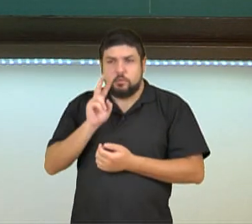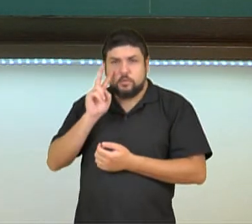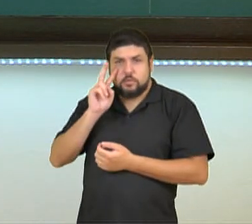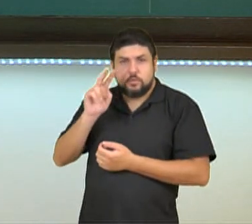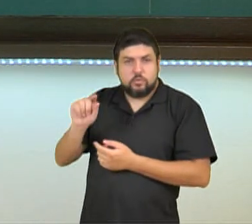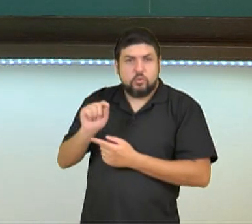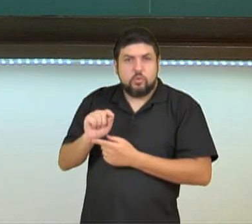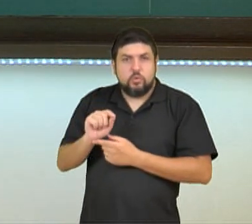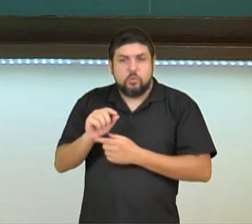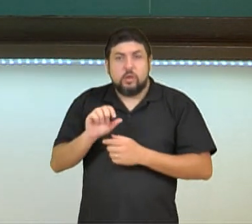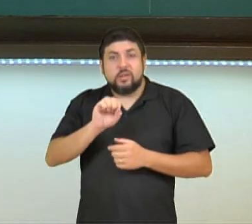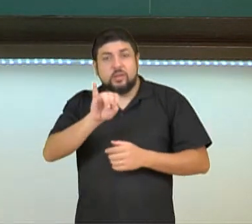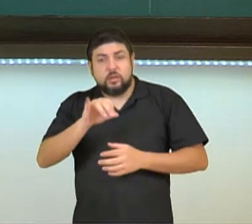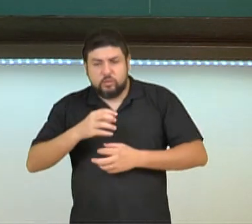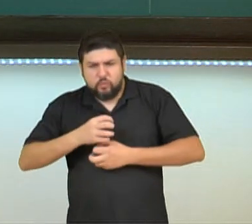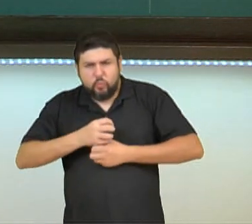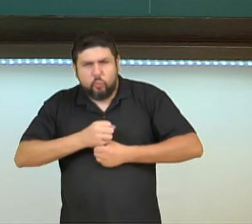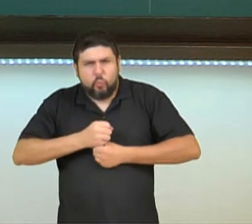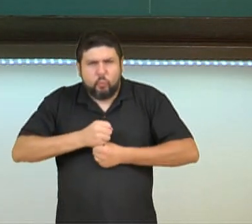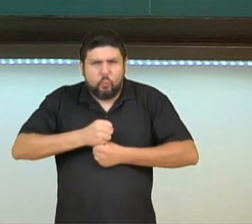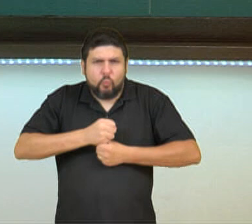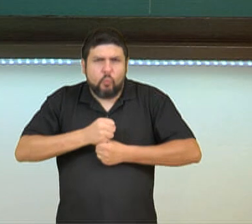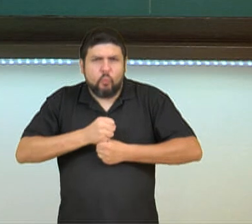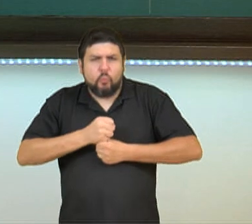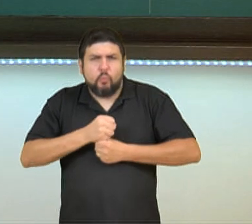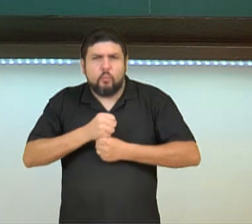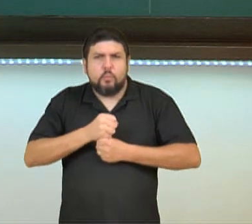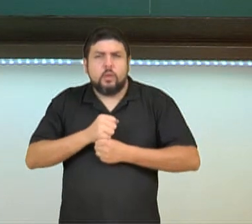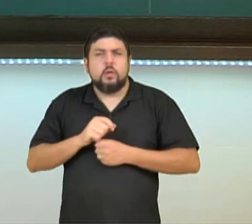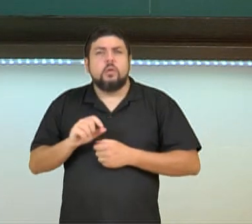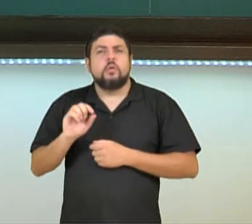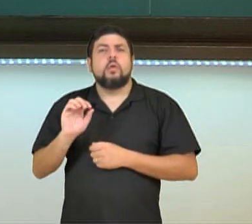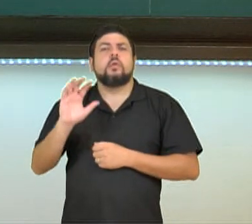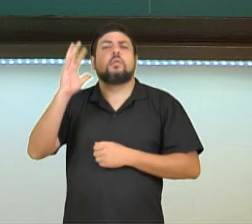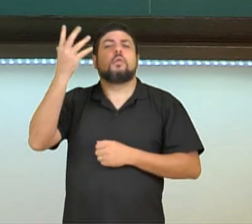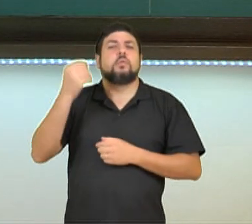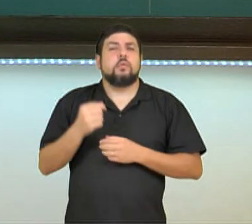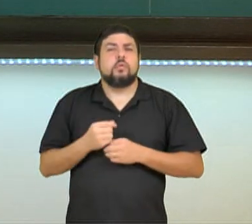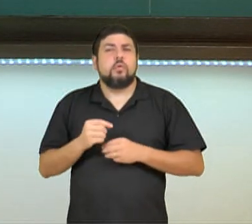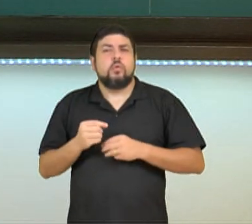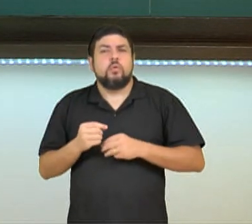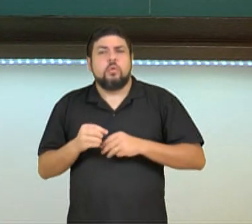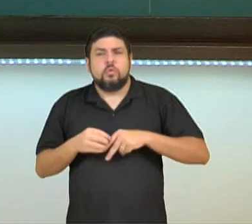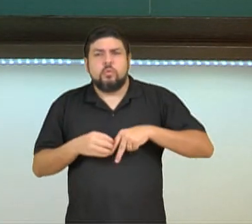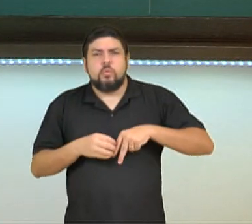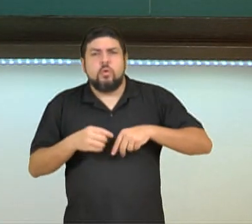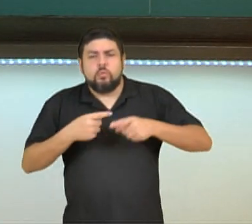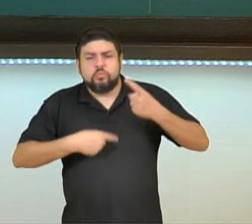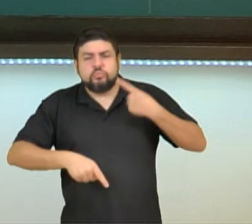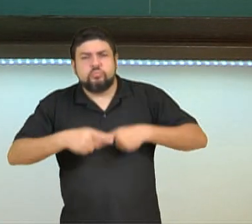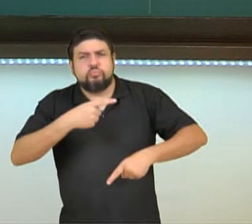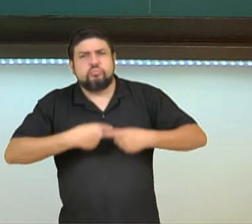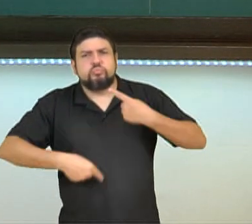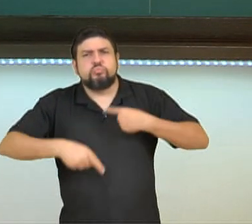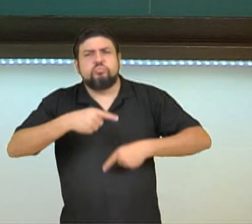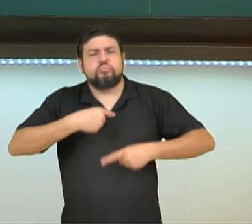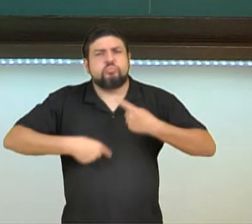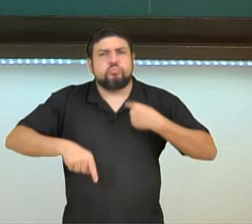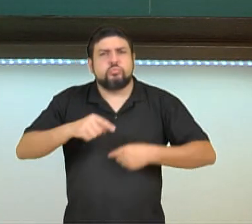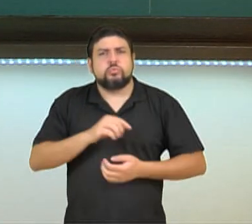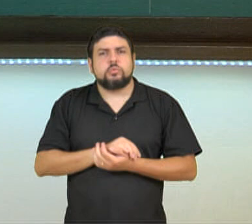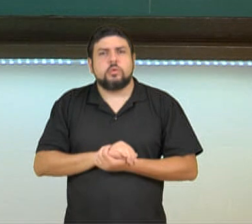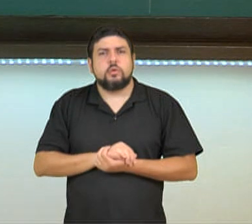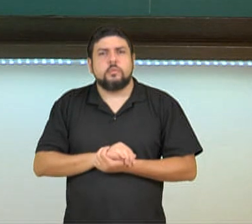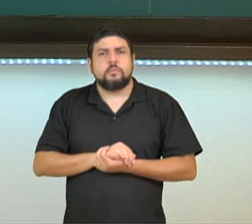ficam comprimidos, eles favorecem com que essa linfa circule e a gente não fica